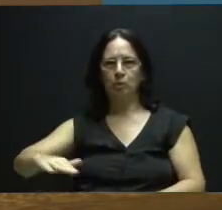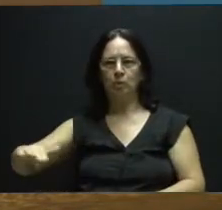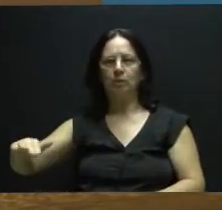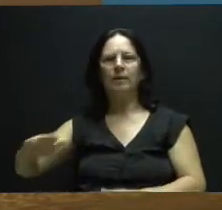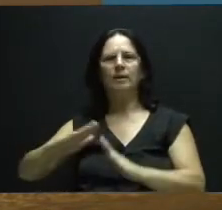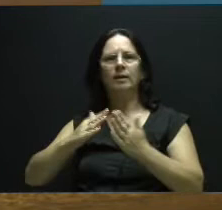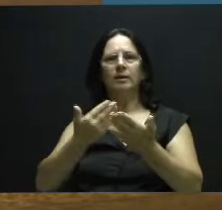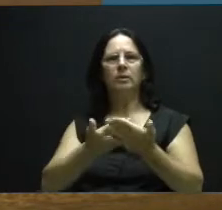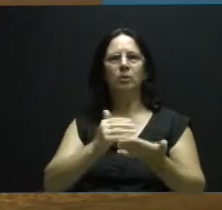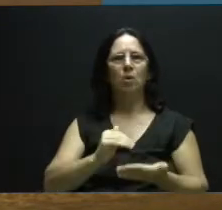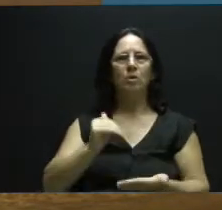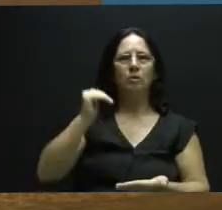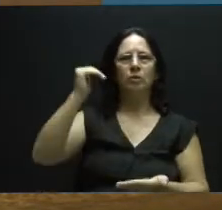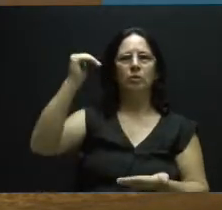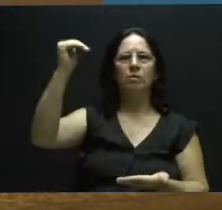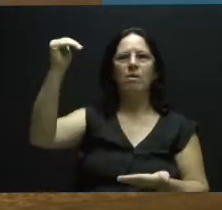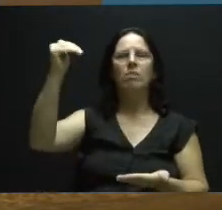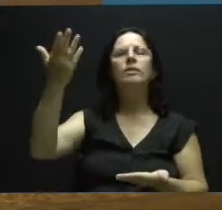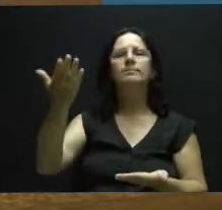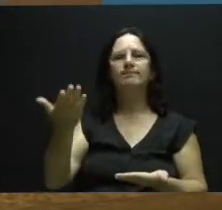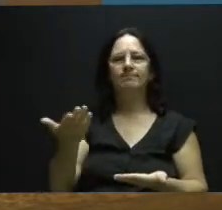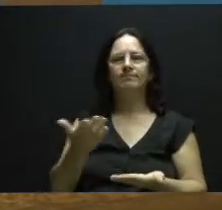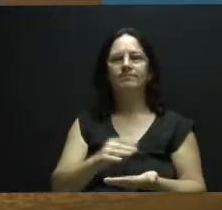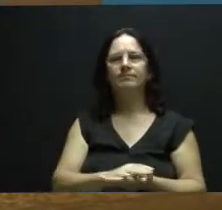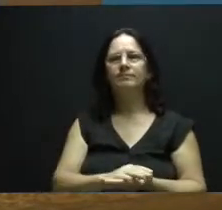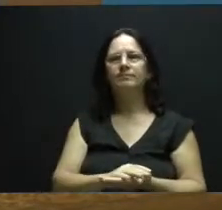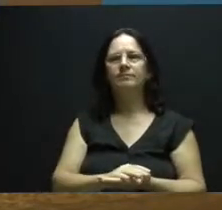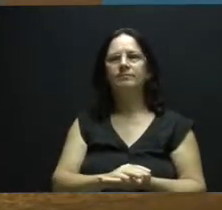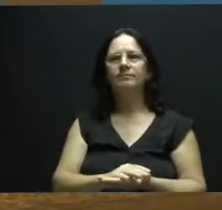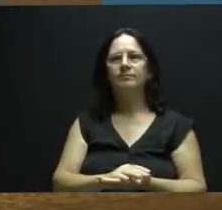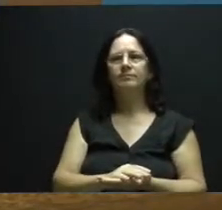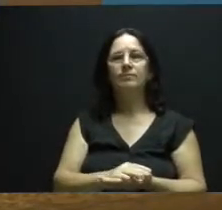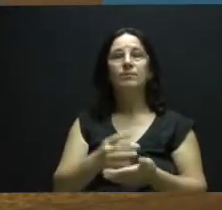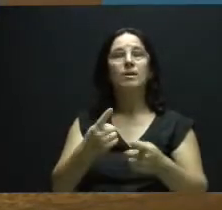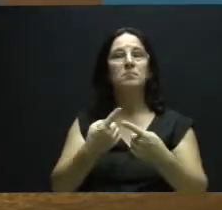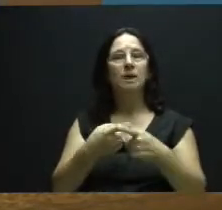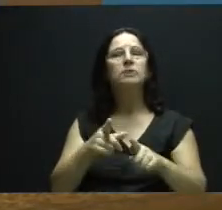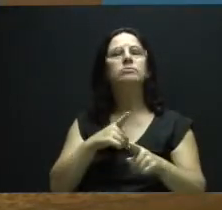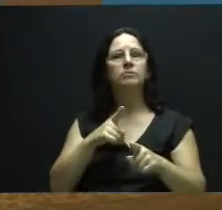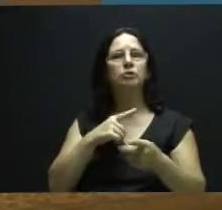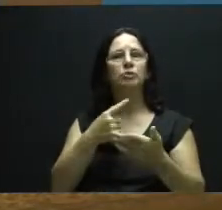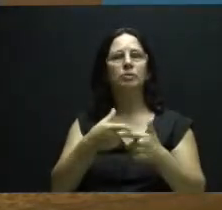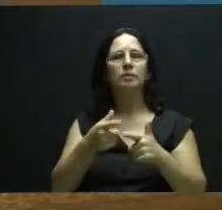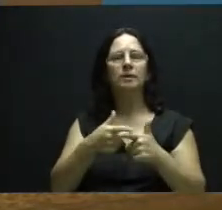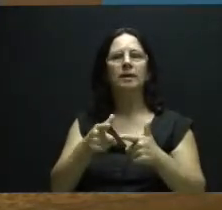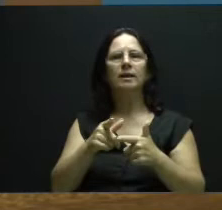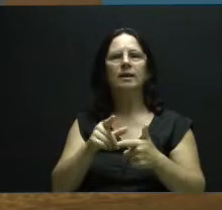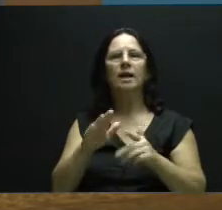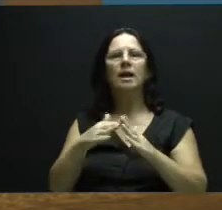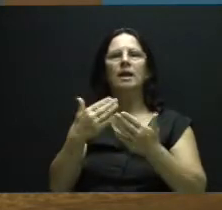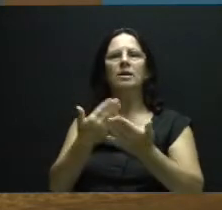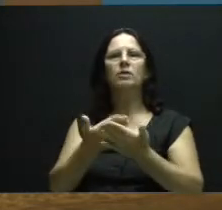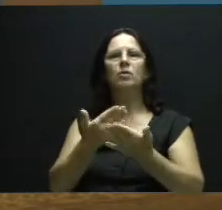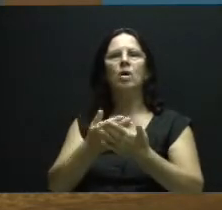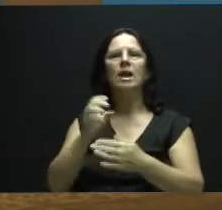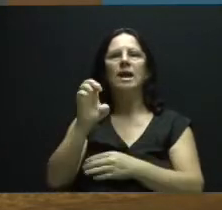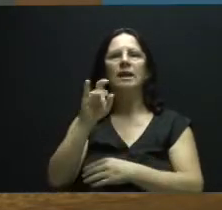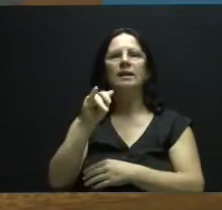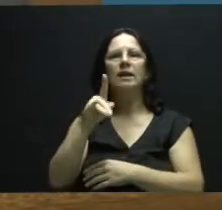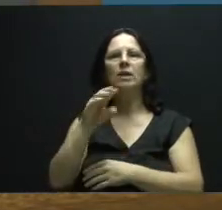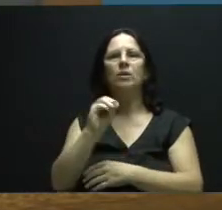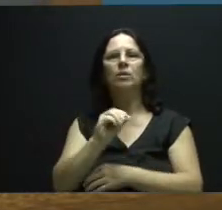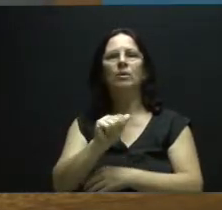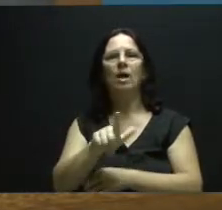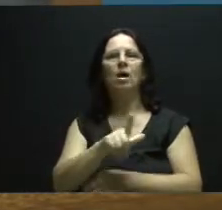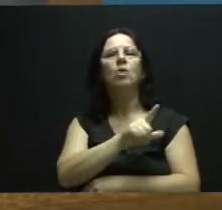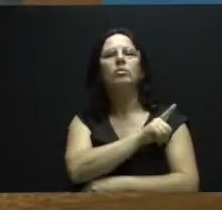está complicada só que nós temos um agravante aqui não temos as escolas estaduais também nós temos a